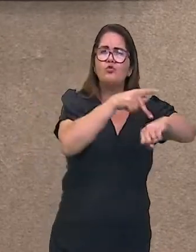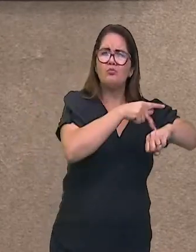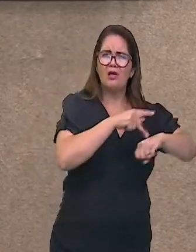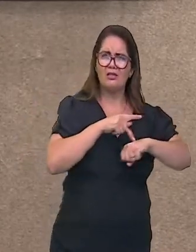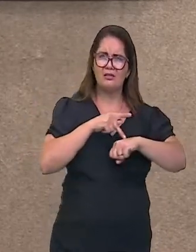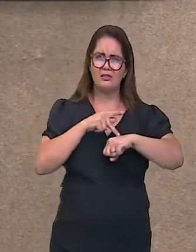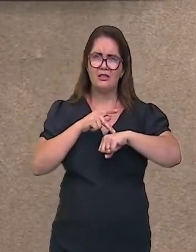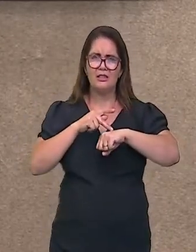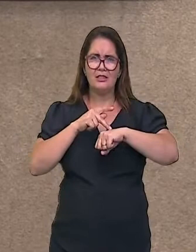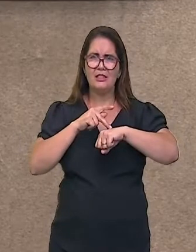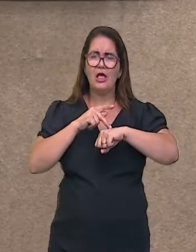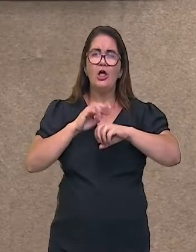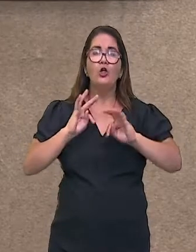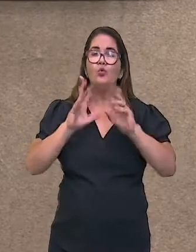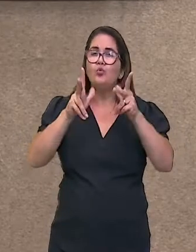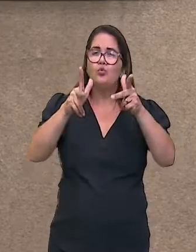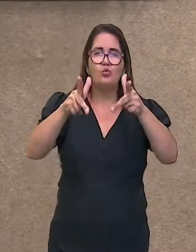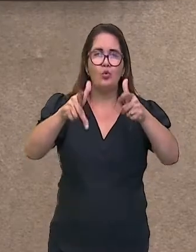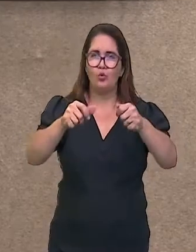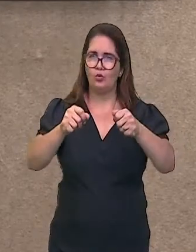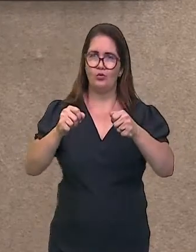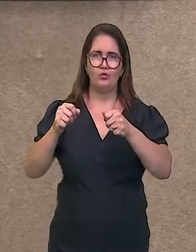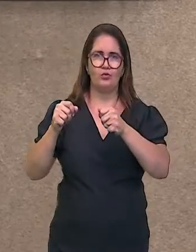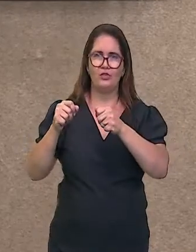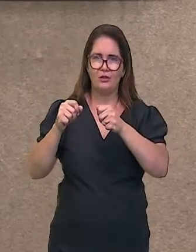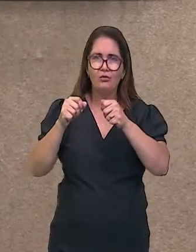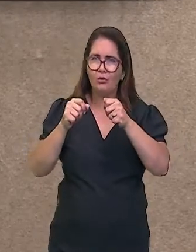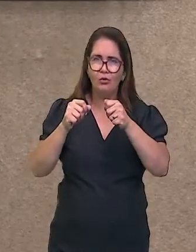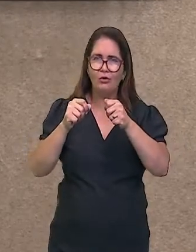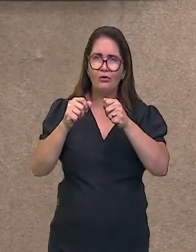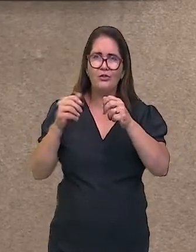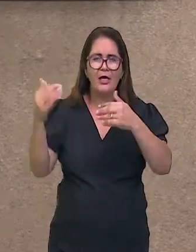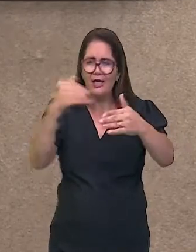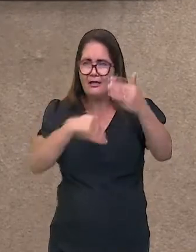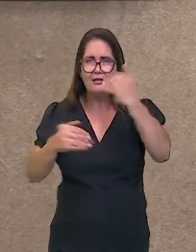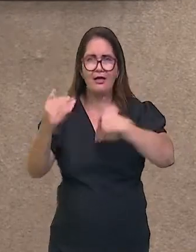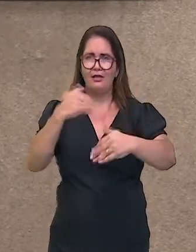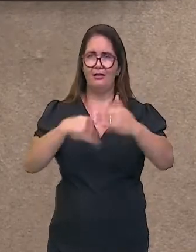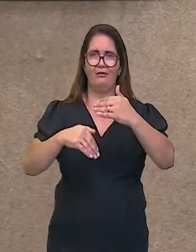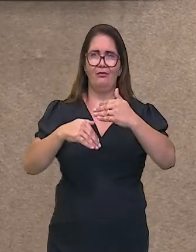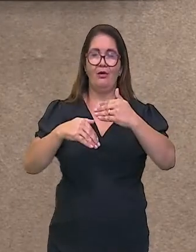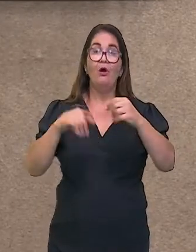toda a estrutura de um país, social e econômico.